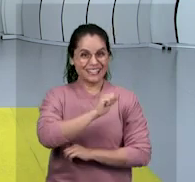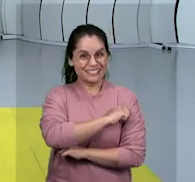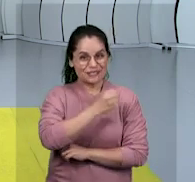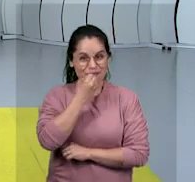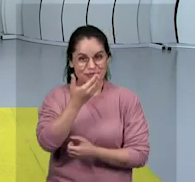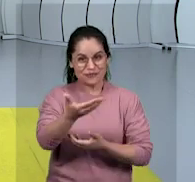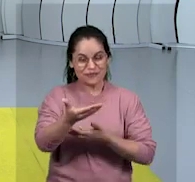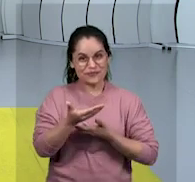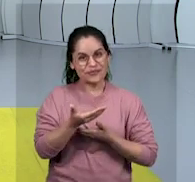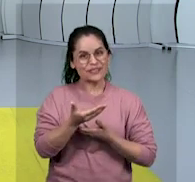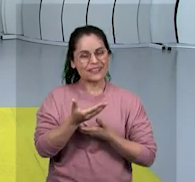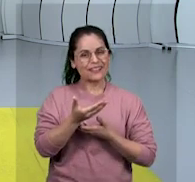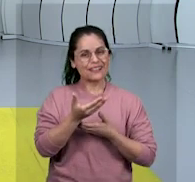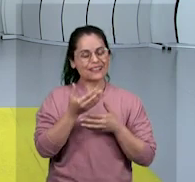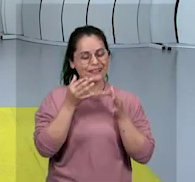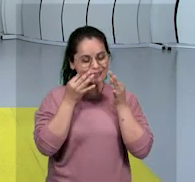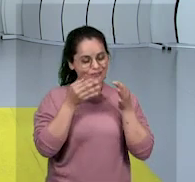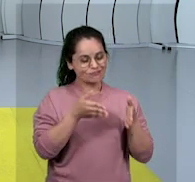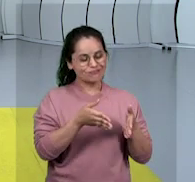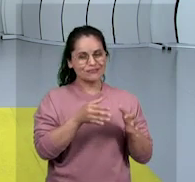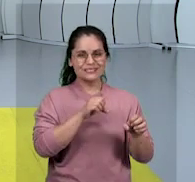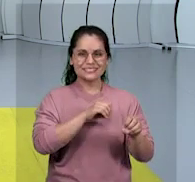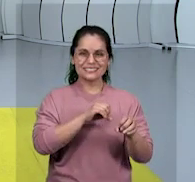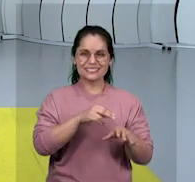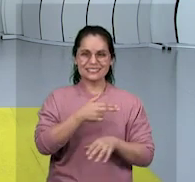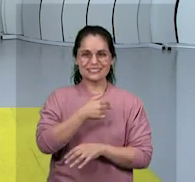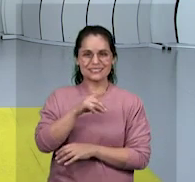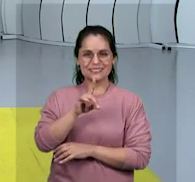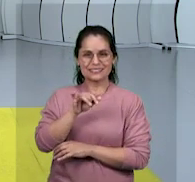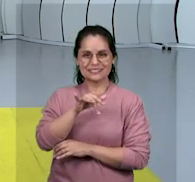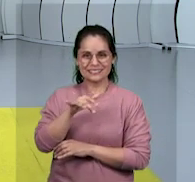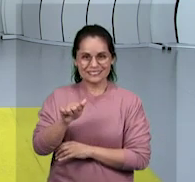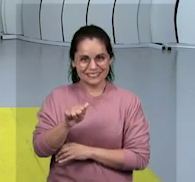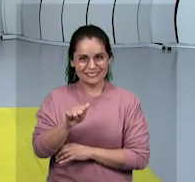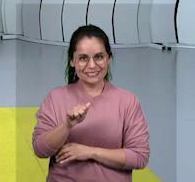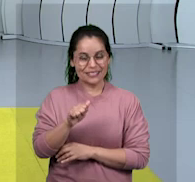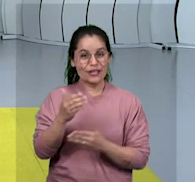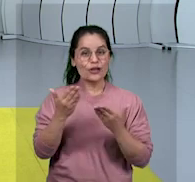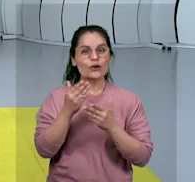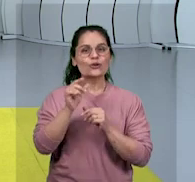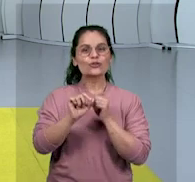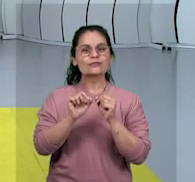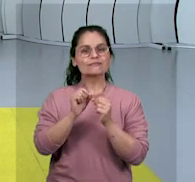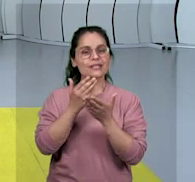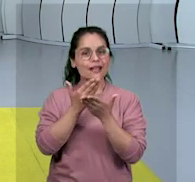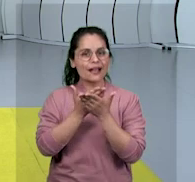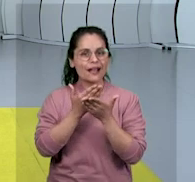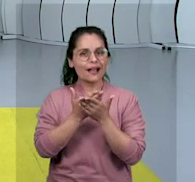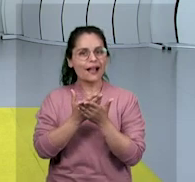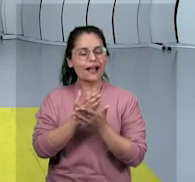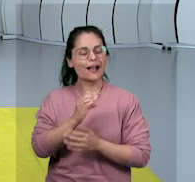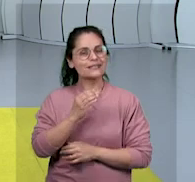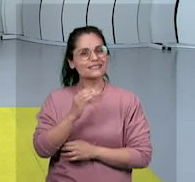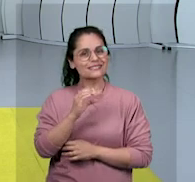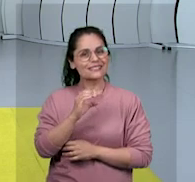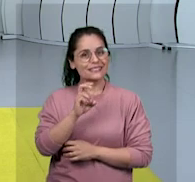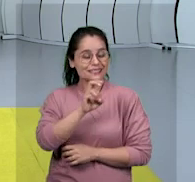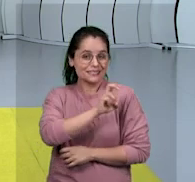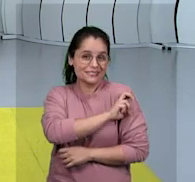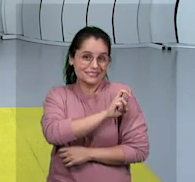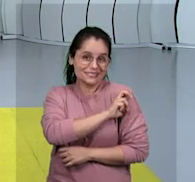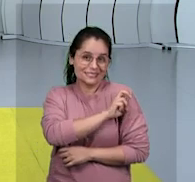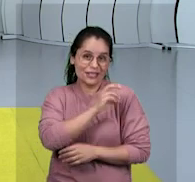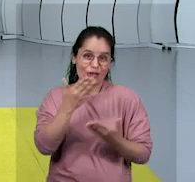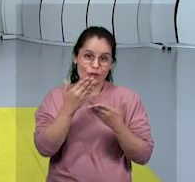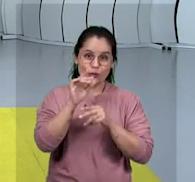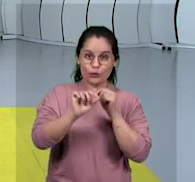seja bem-vindo ao Se Liga na Educação. Meu nome é Ludmila Lima, essa é uma aula de ciências do 5º ano